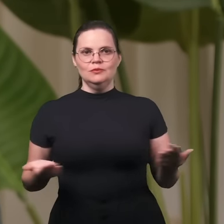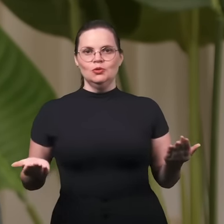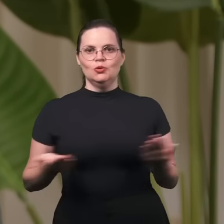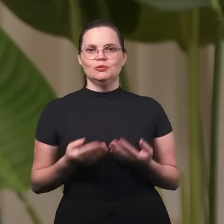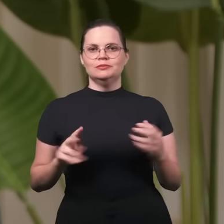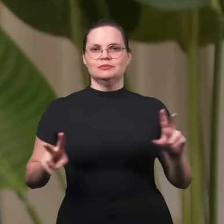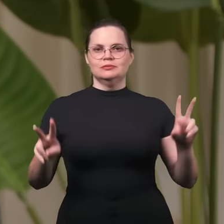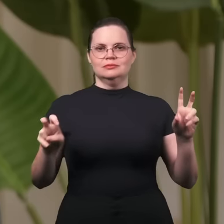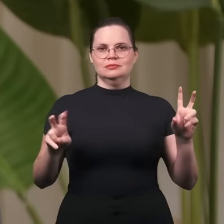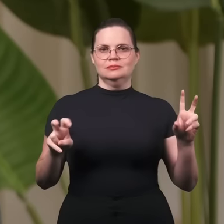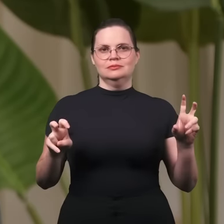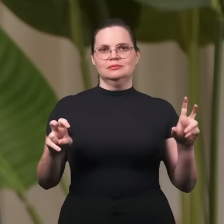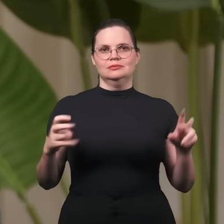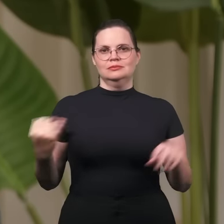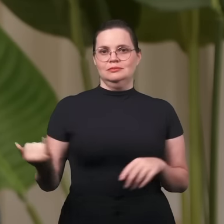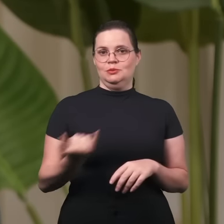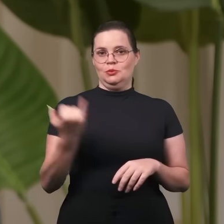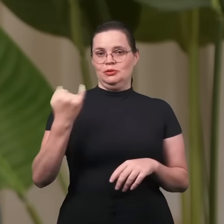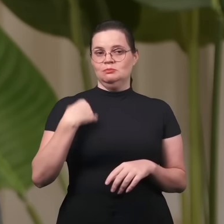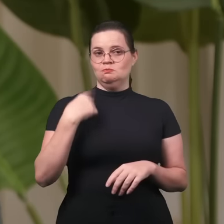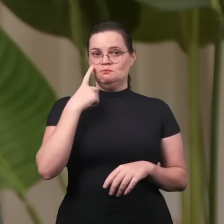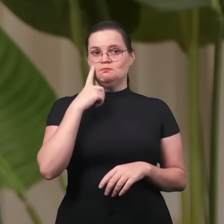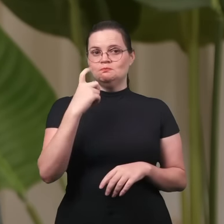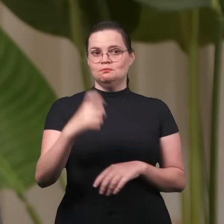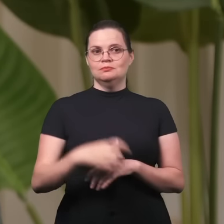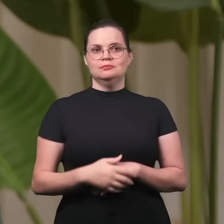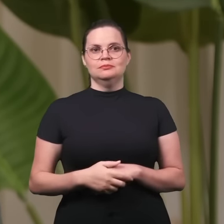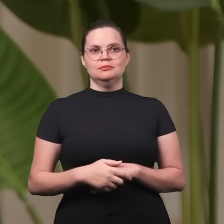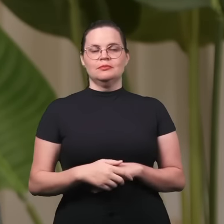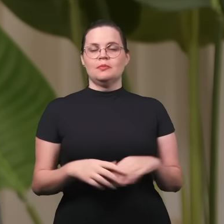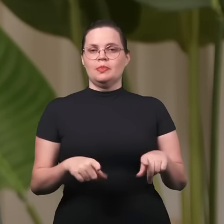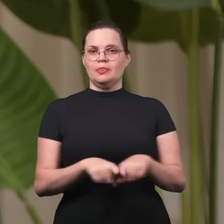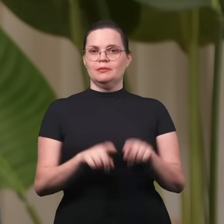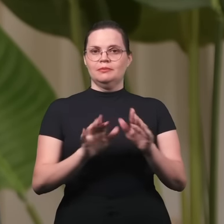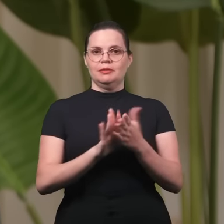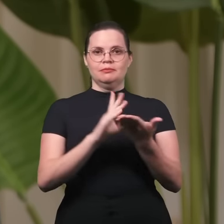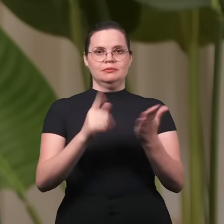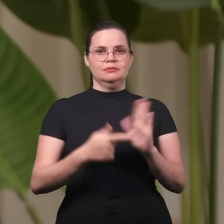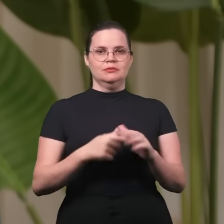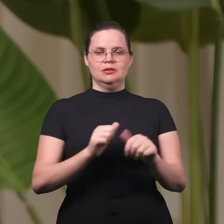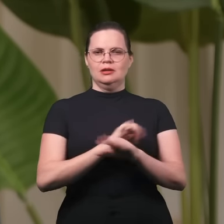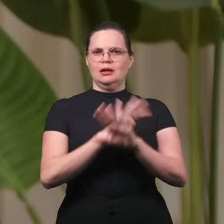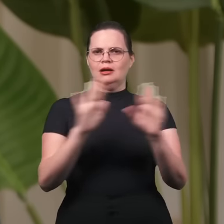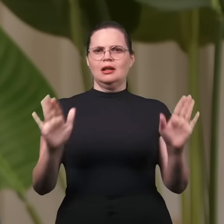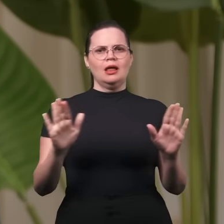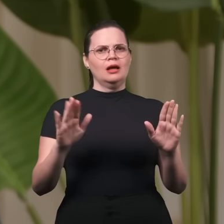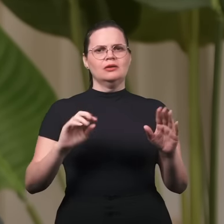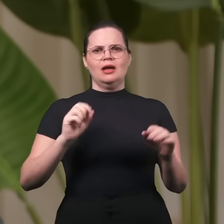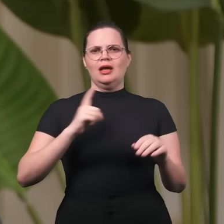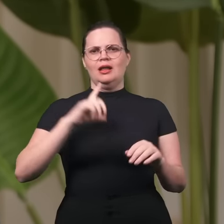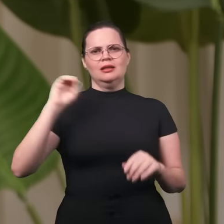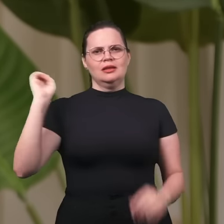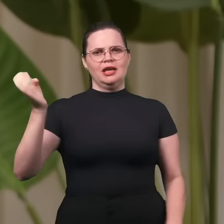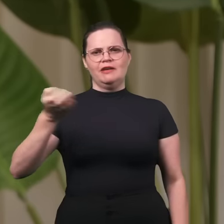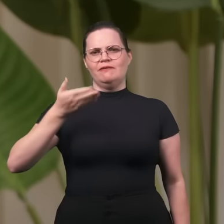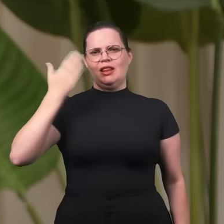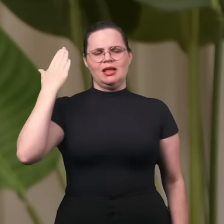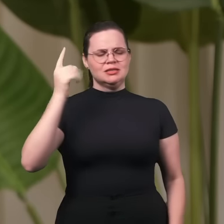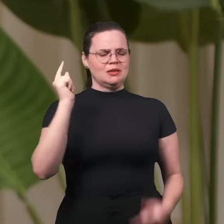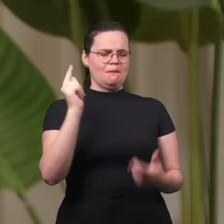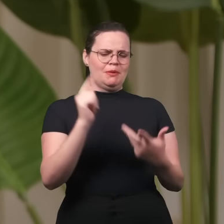esse tema interessantíssimo, né? Aliás, a palavra de Deus, ela se multiplica porque ela é rica